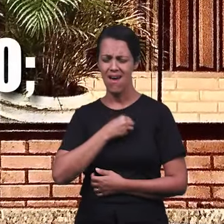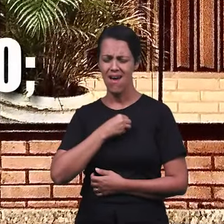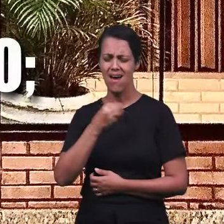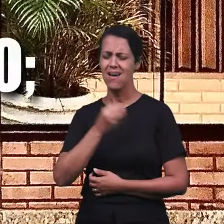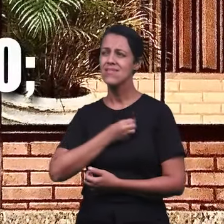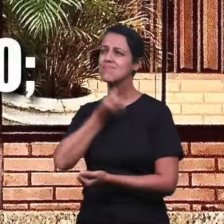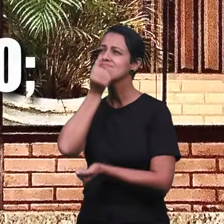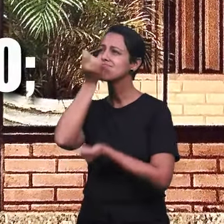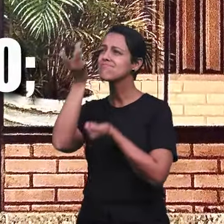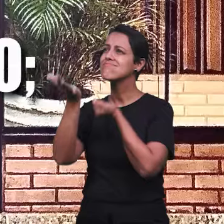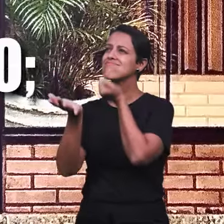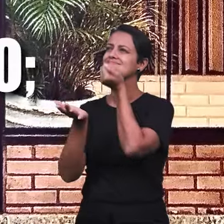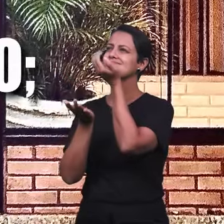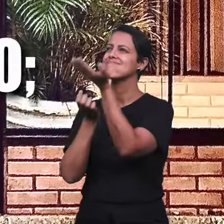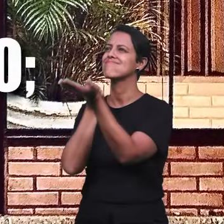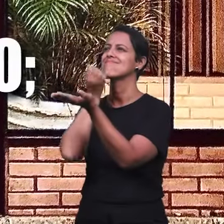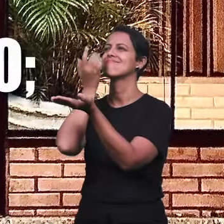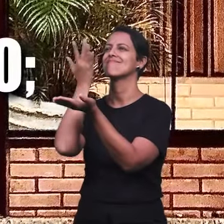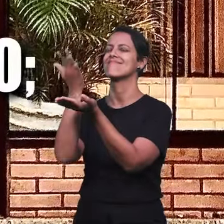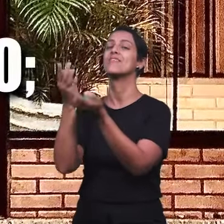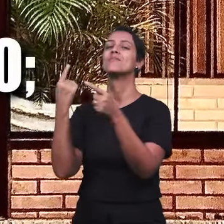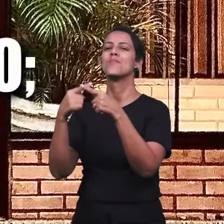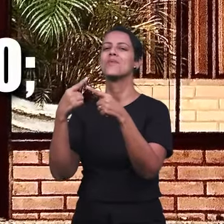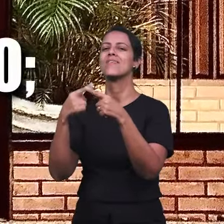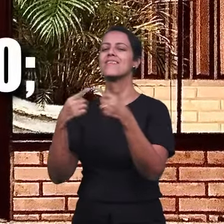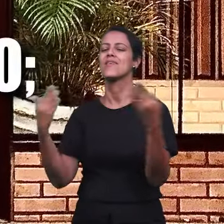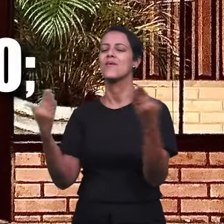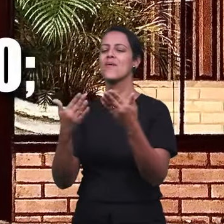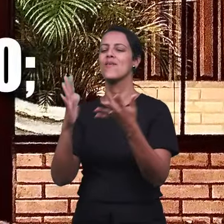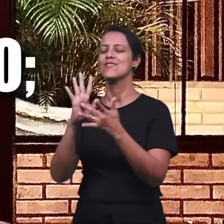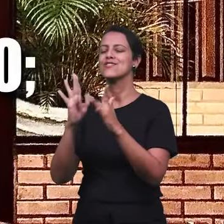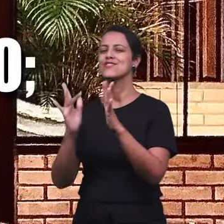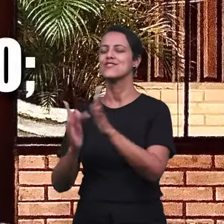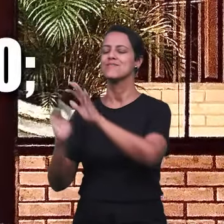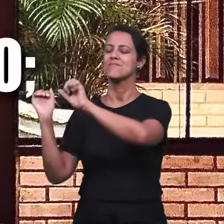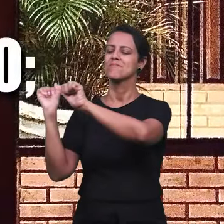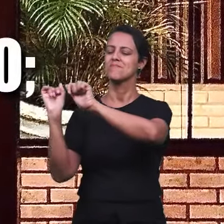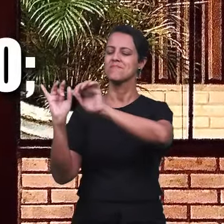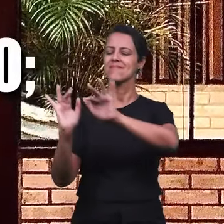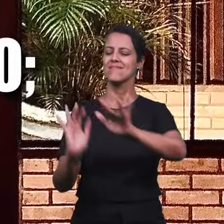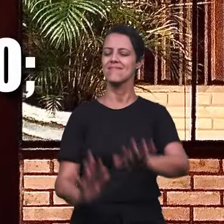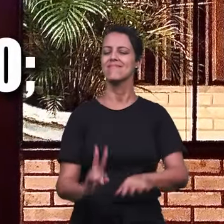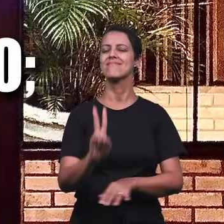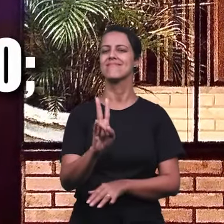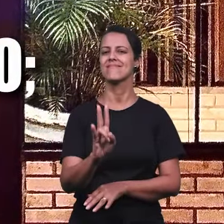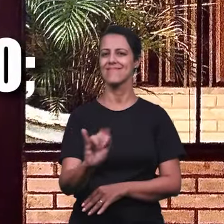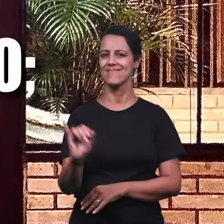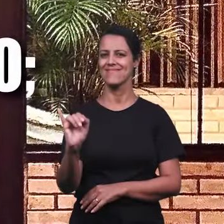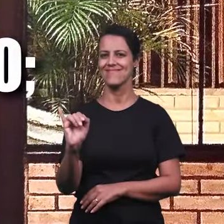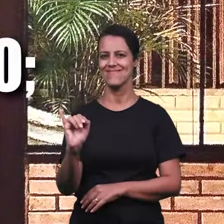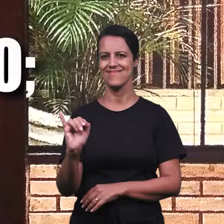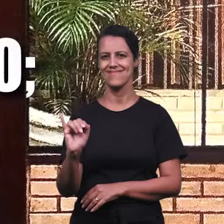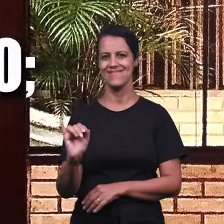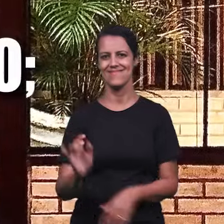as culpas chorando Cristo vai hoje